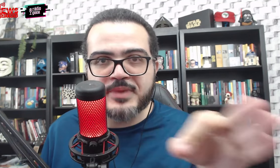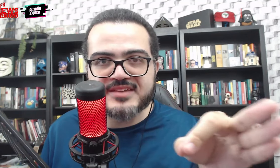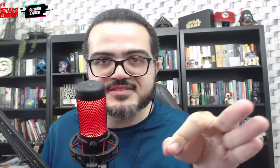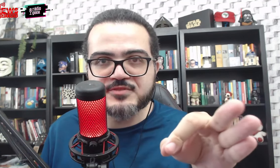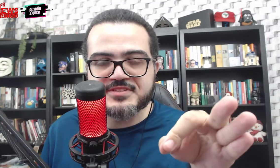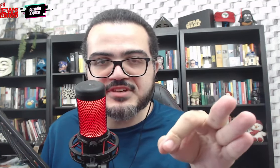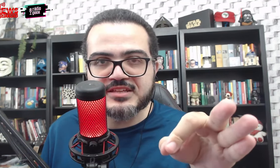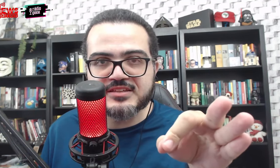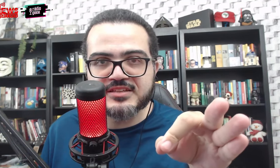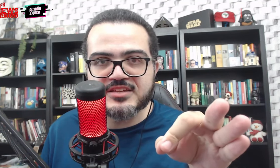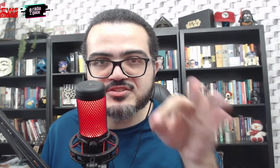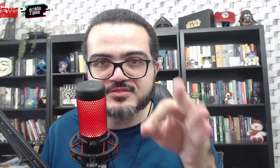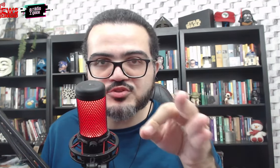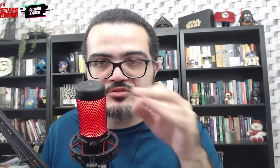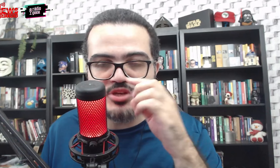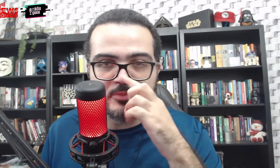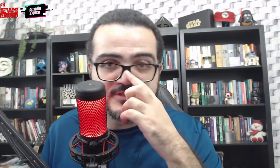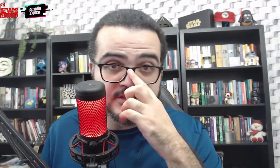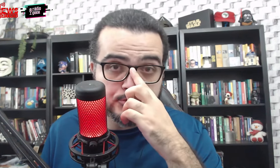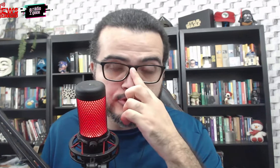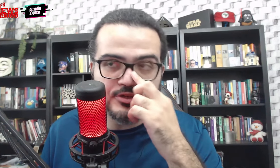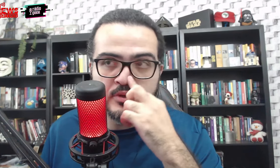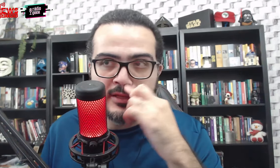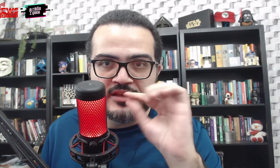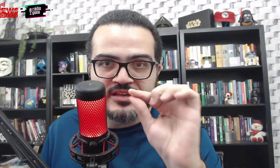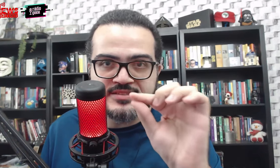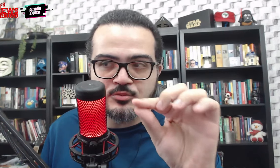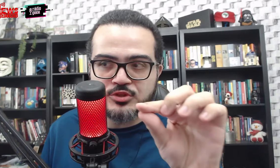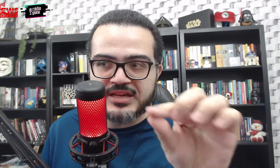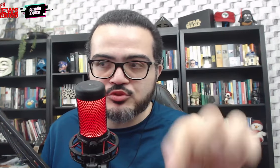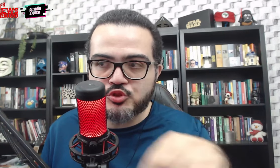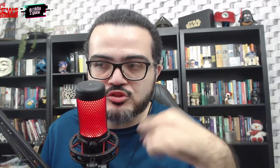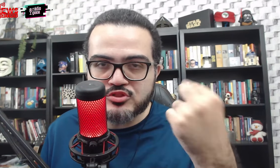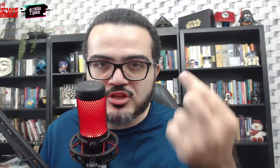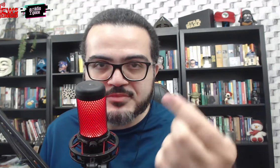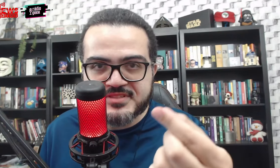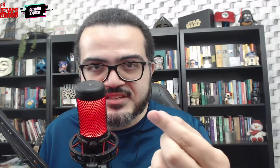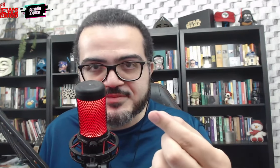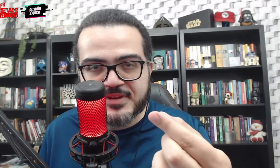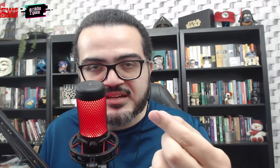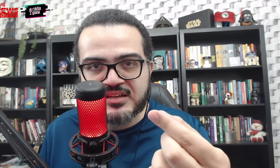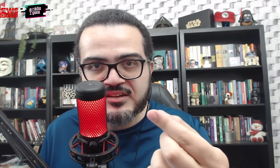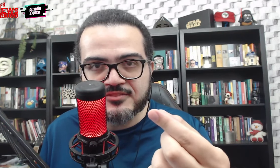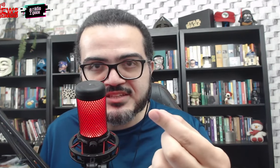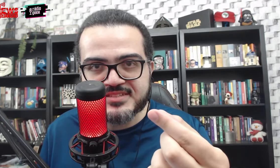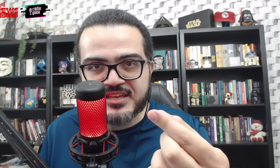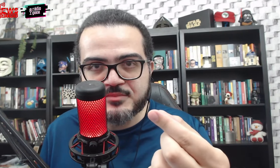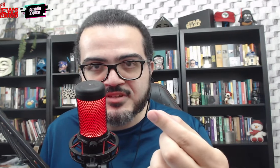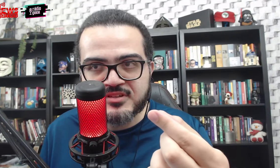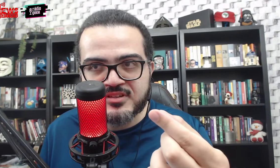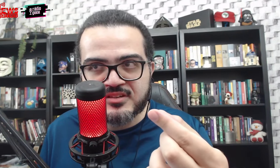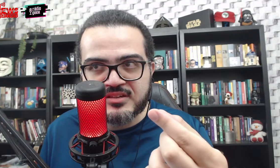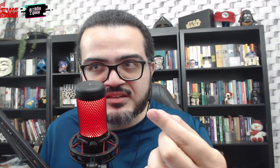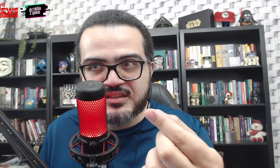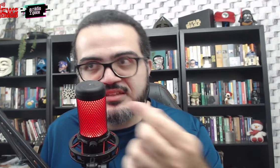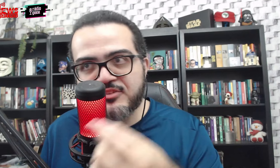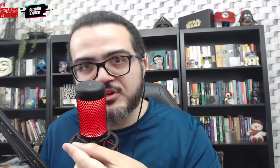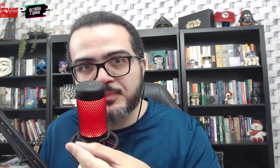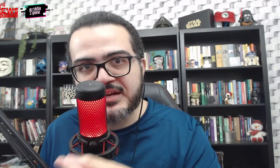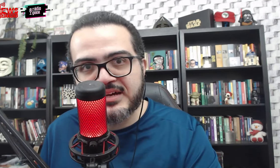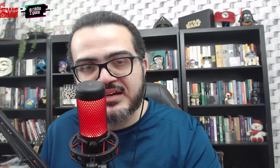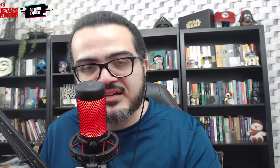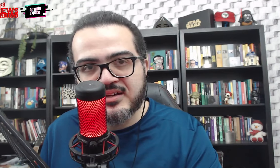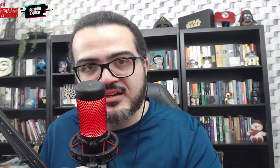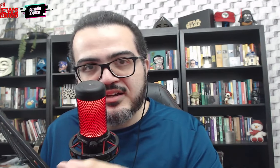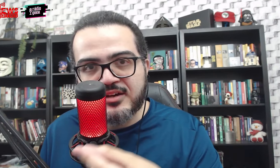os bets que você vê na internet que são jogos de aposta eletrônica eles iam mudar todos os nomes deles Fantasy game e não